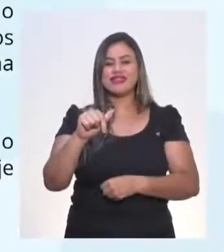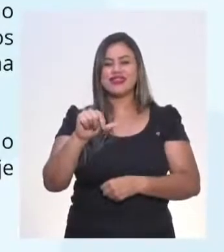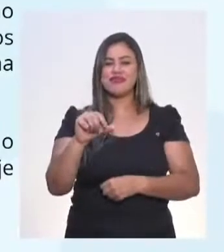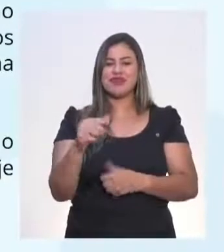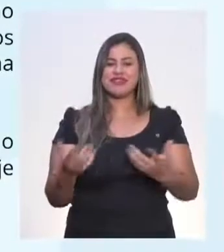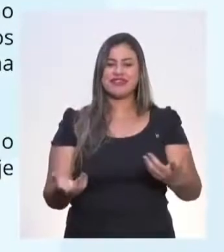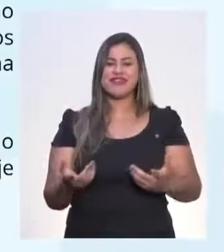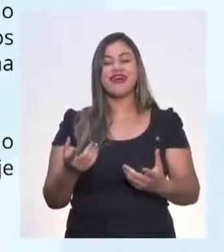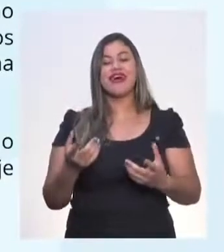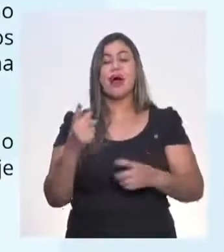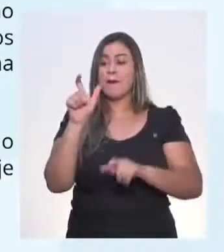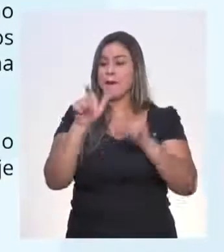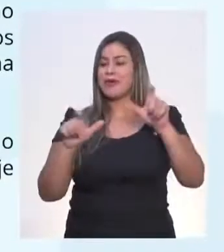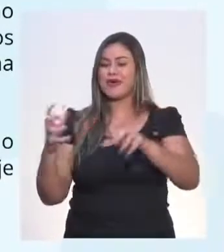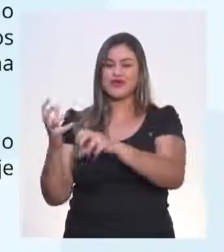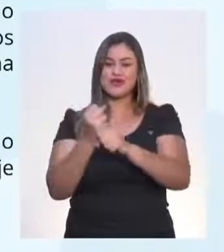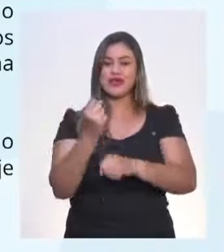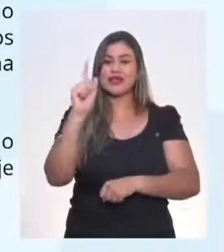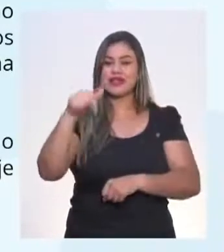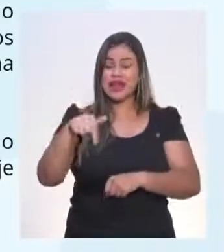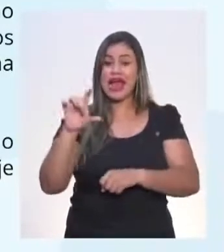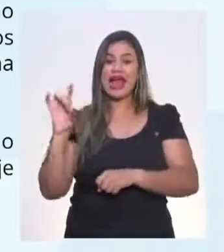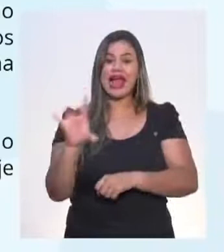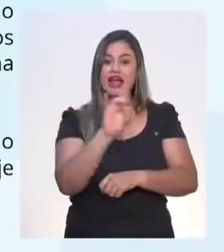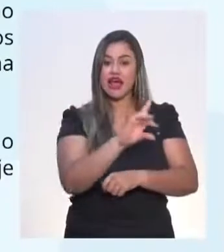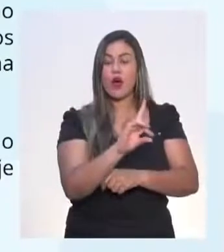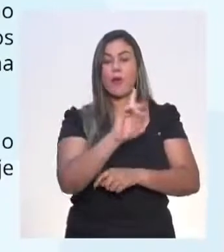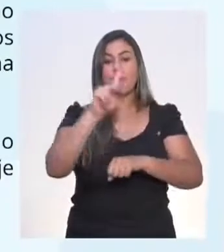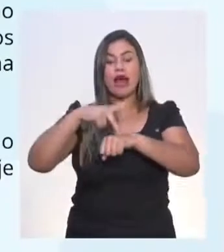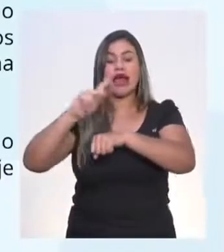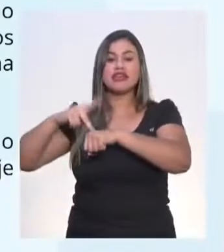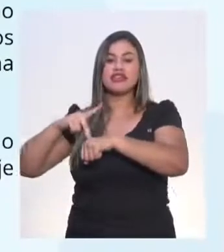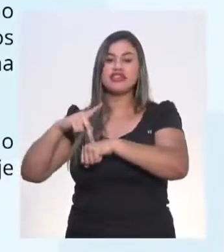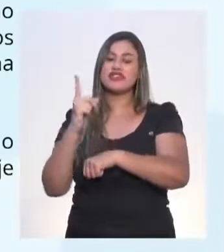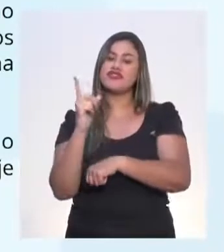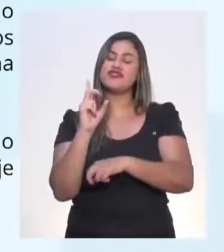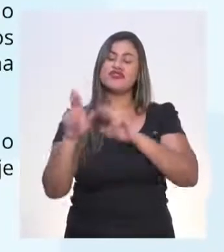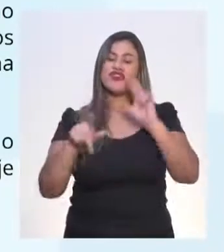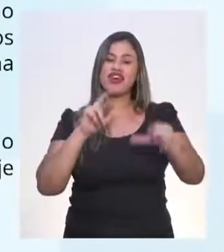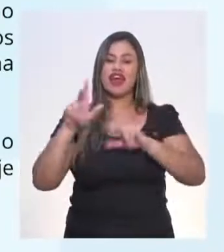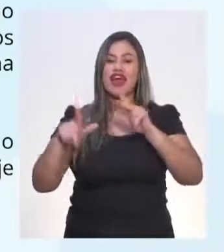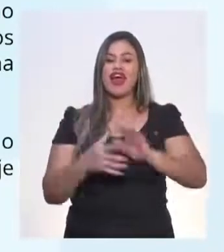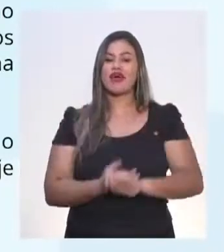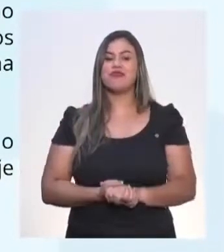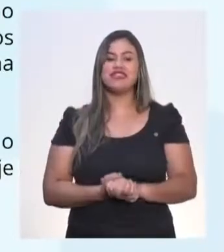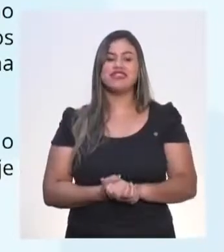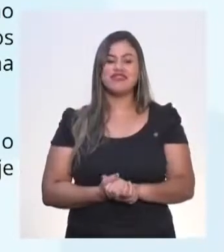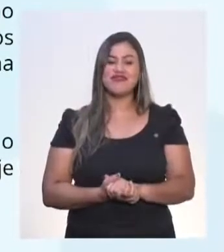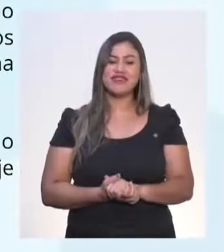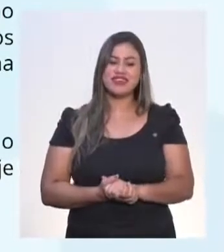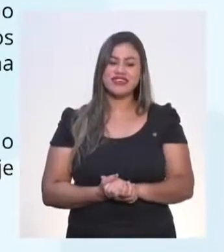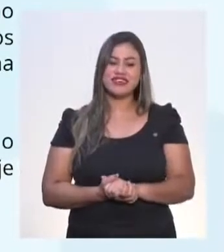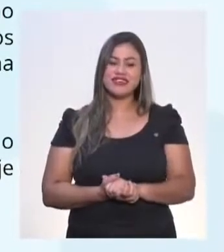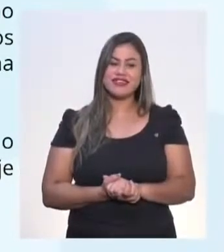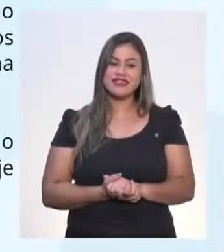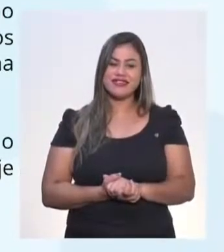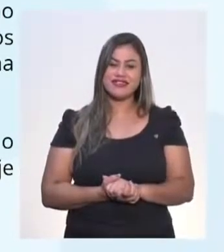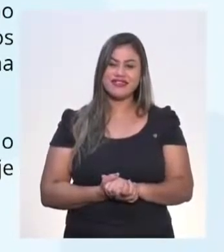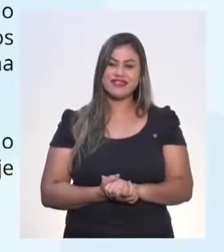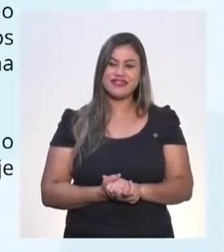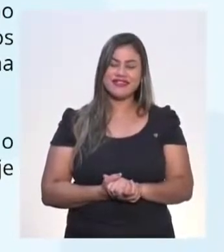integrantes cada um de um país diferente Qual é o nome do grupo número dois professor fica para